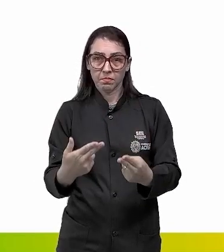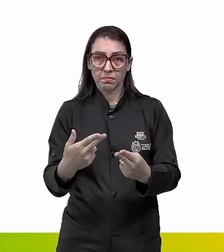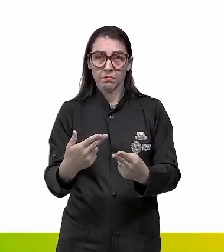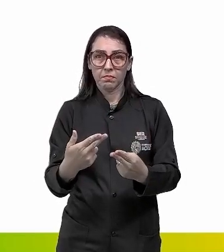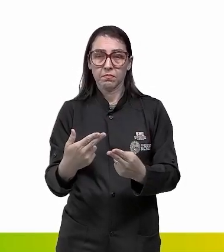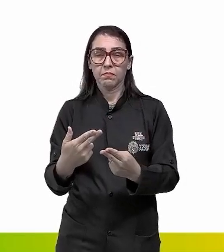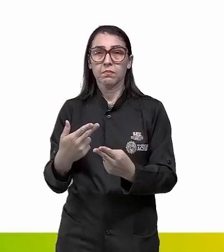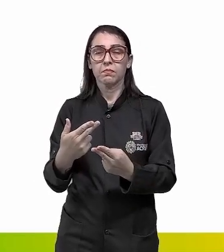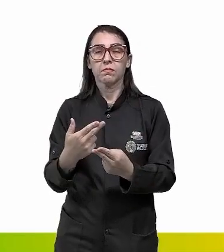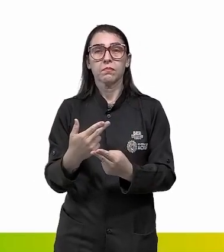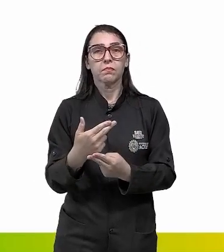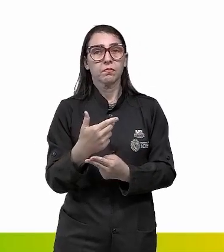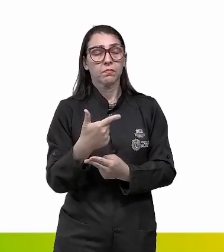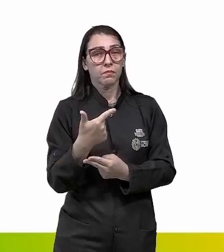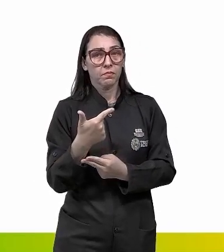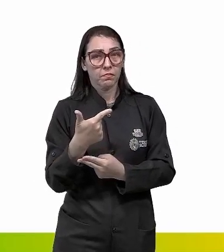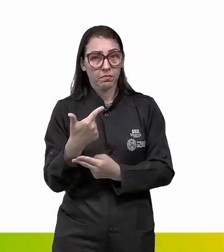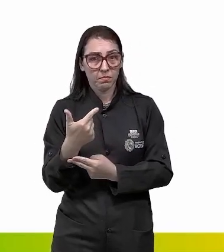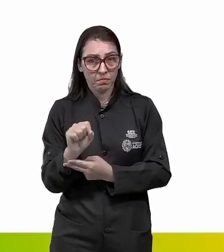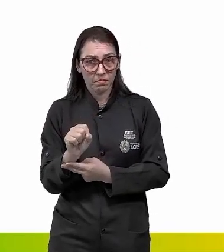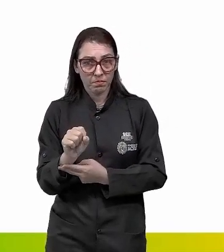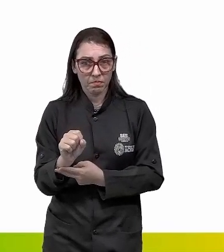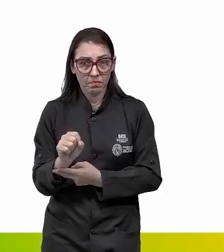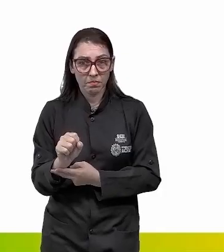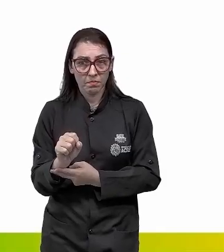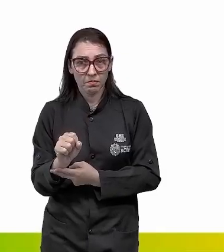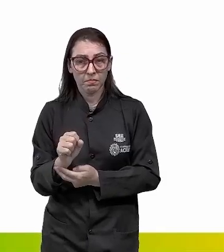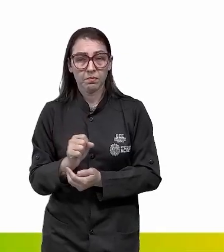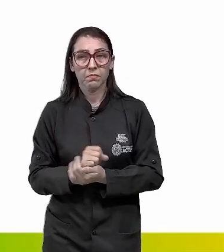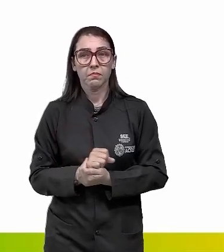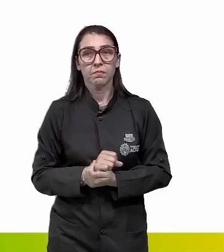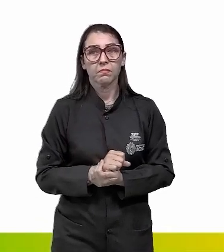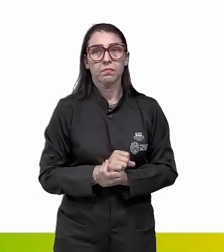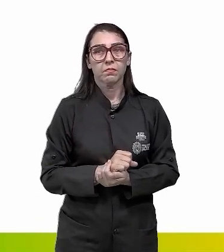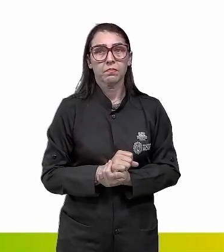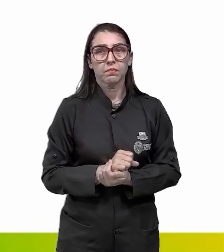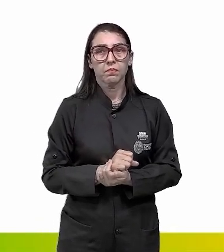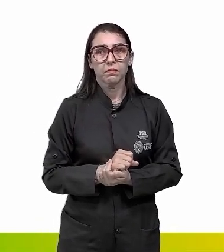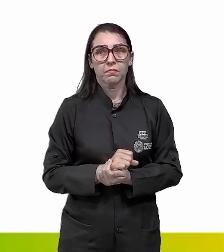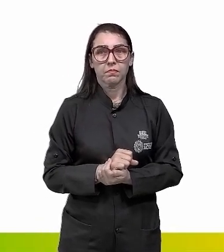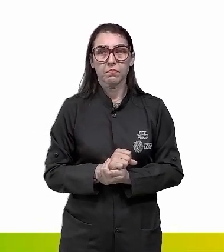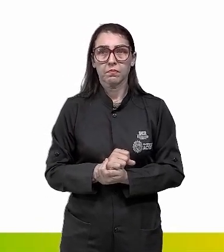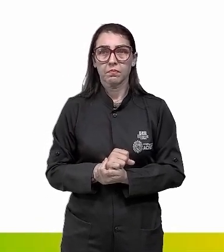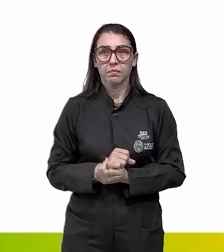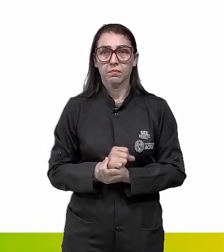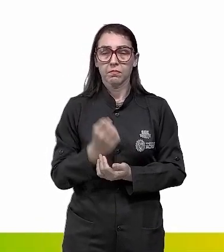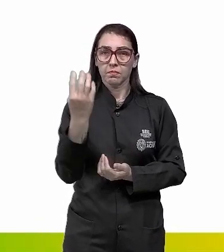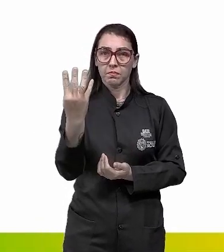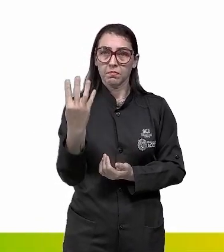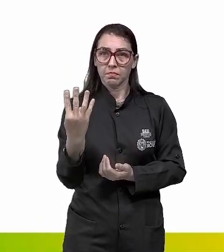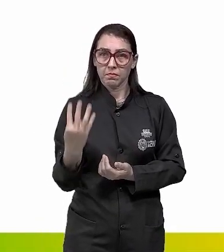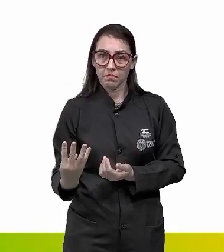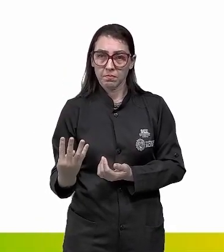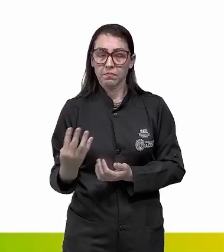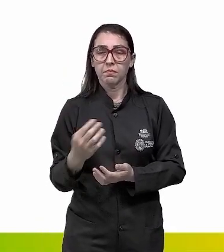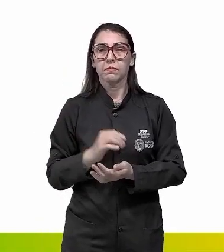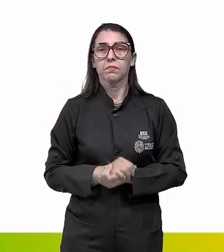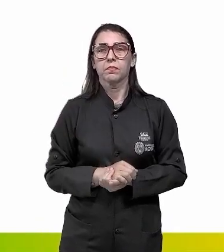que aqui aumenta uma unidade, né? 5, 6, 7. E aqui aumenta 4,